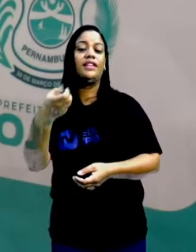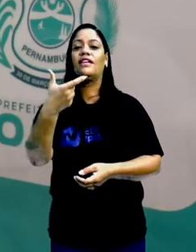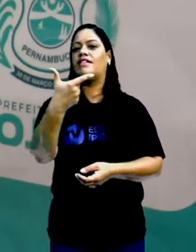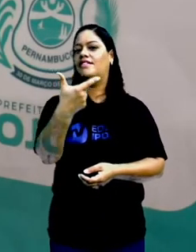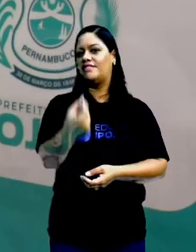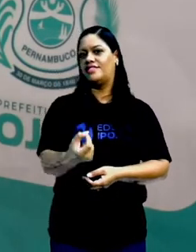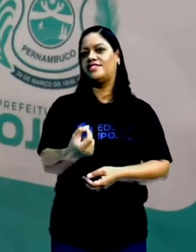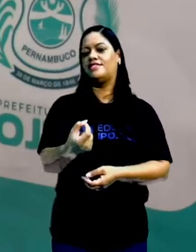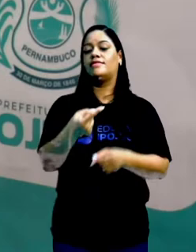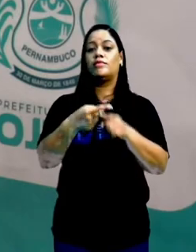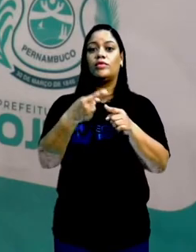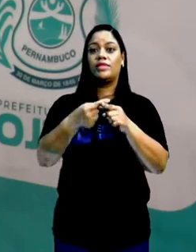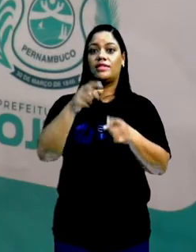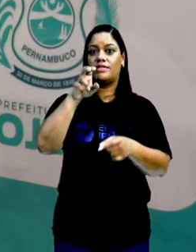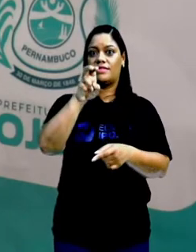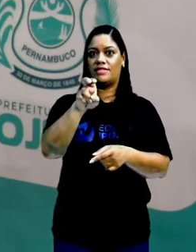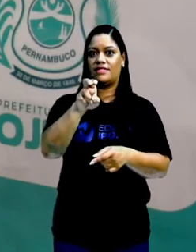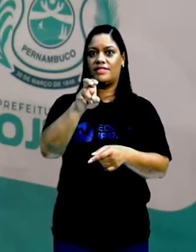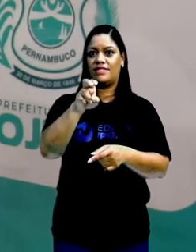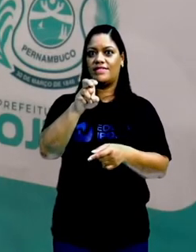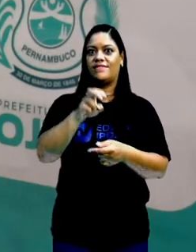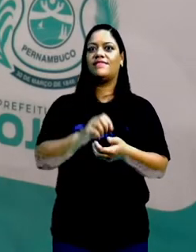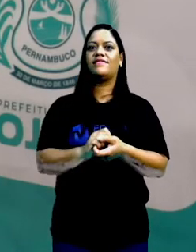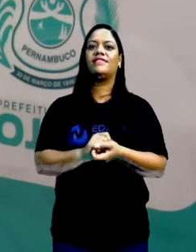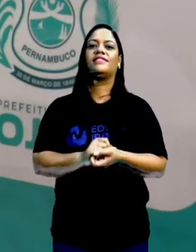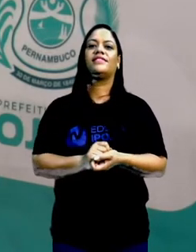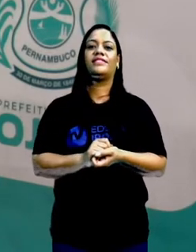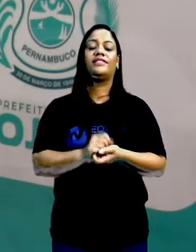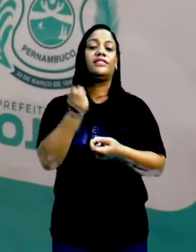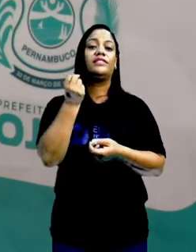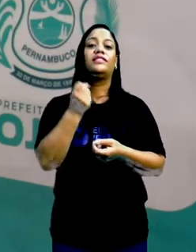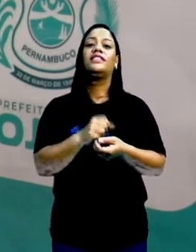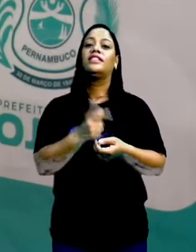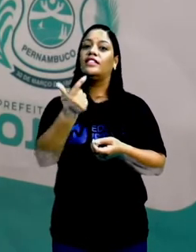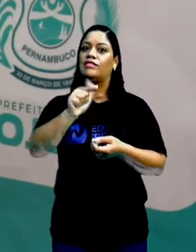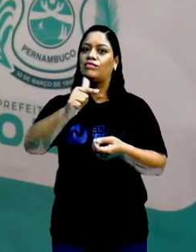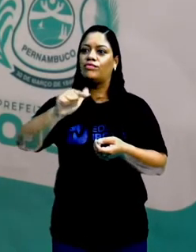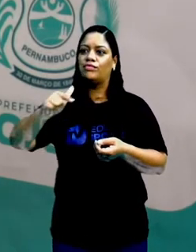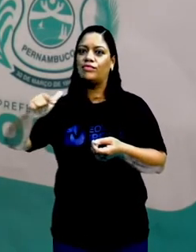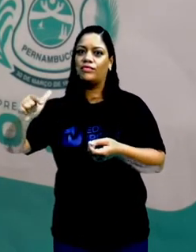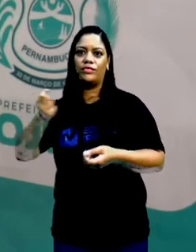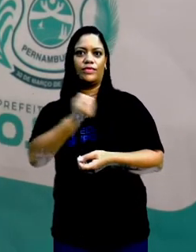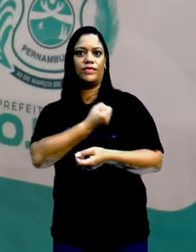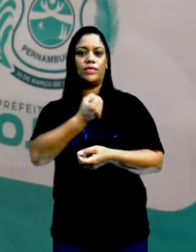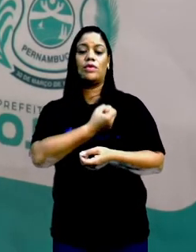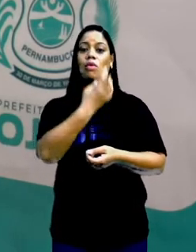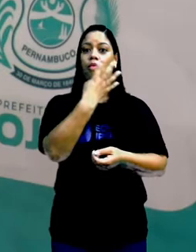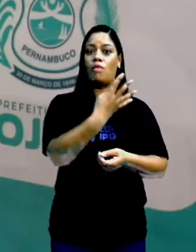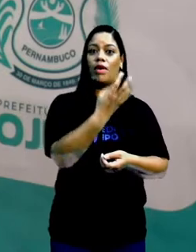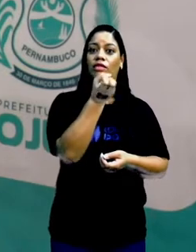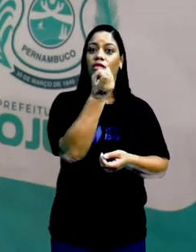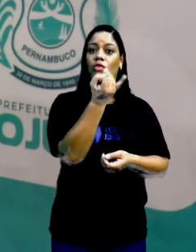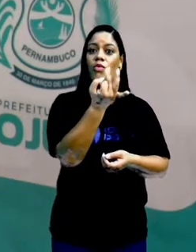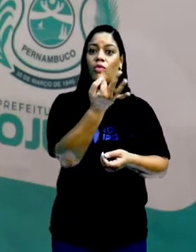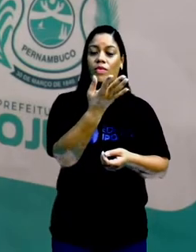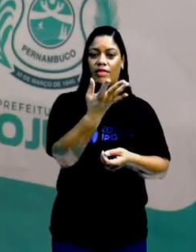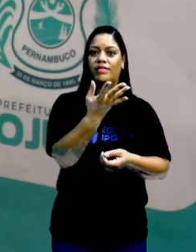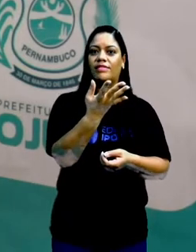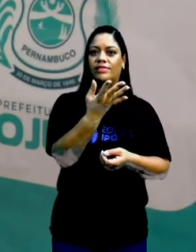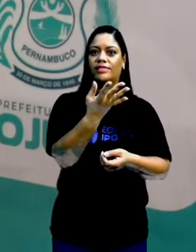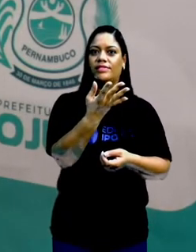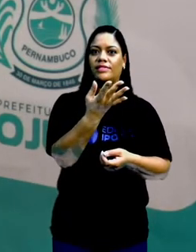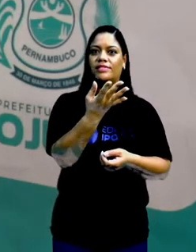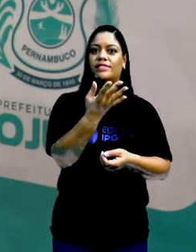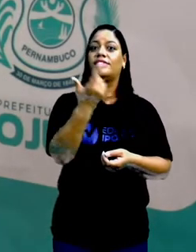20. Porque 5 é um fator multiplicando, o 4, fator multiplicador